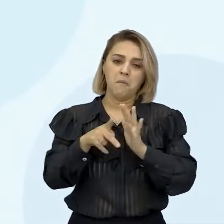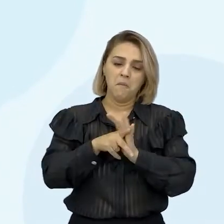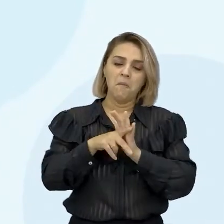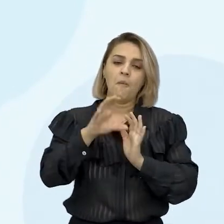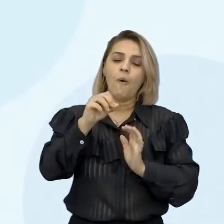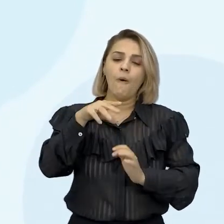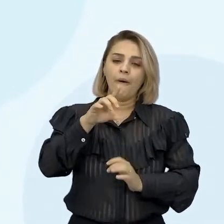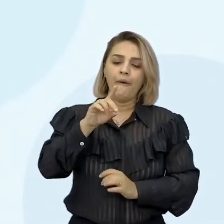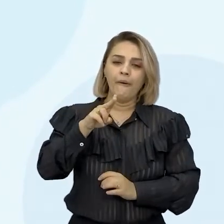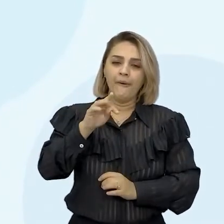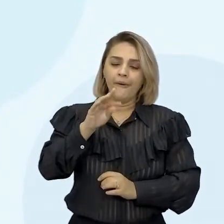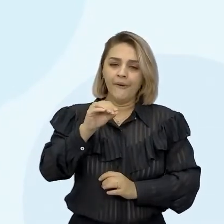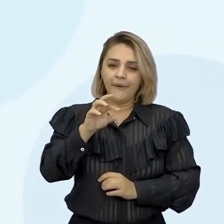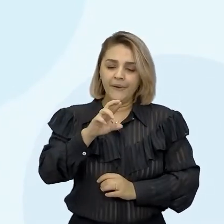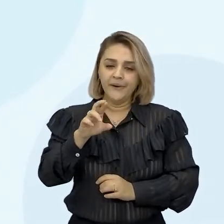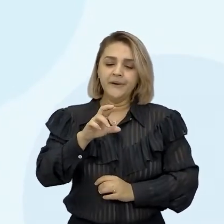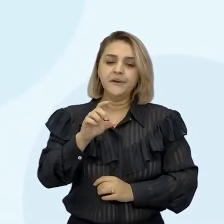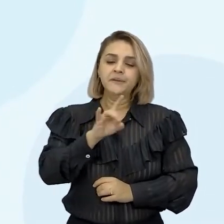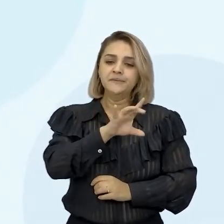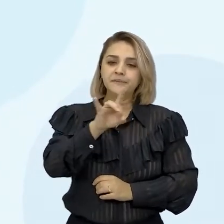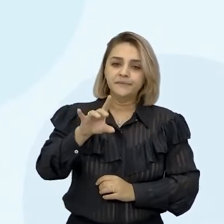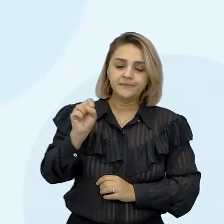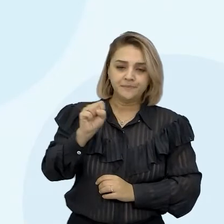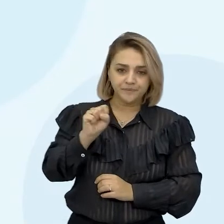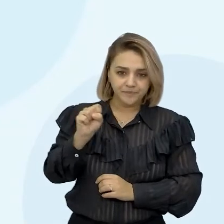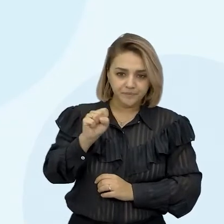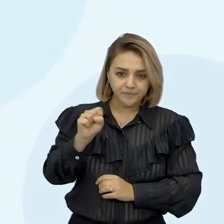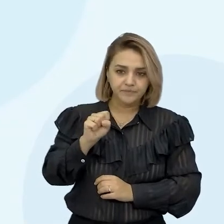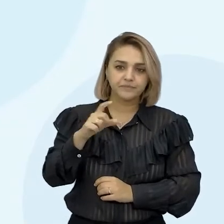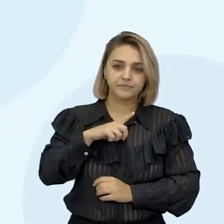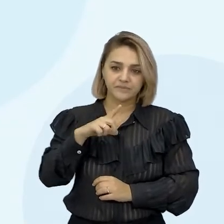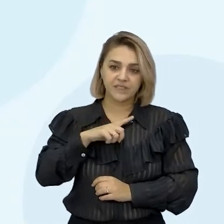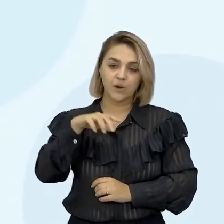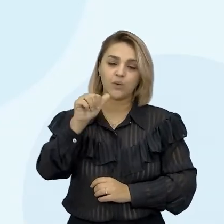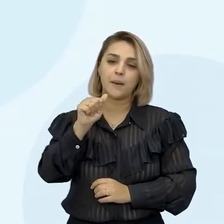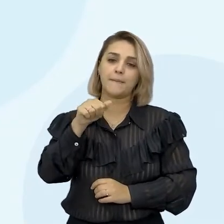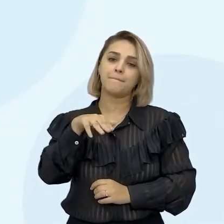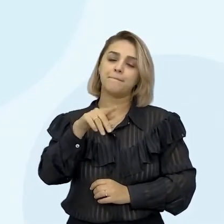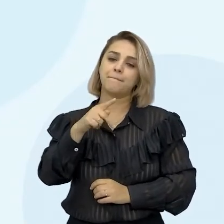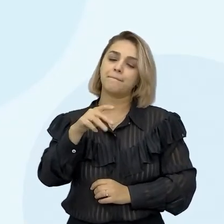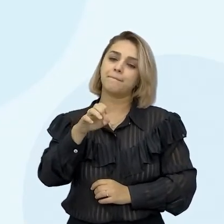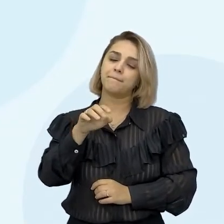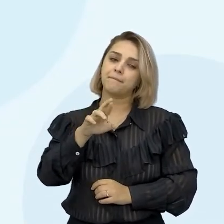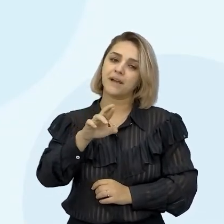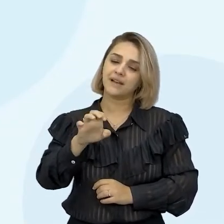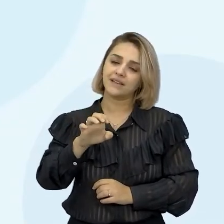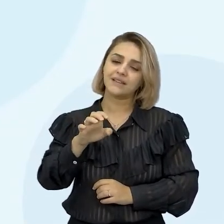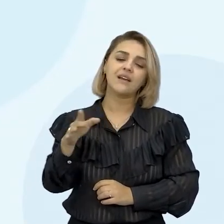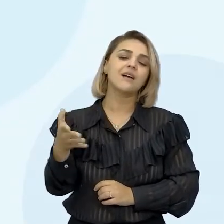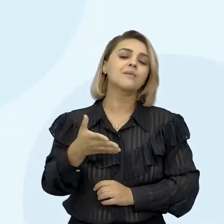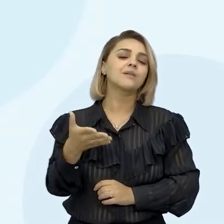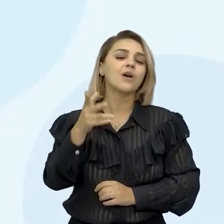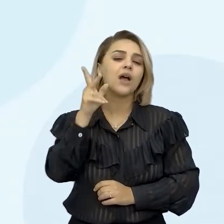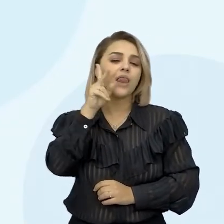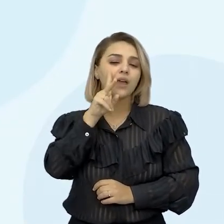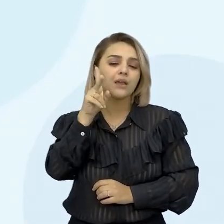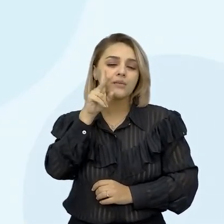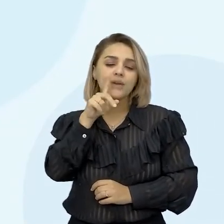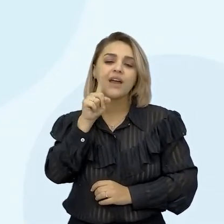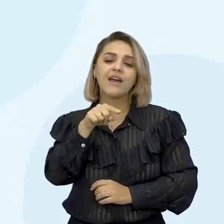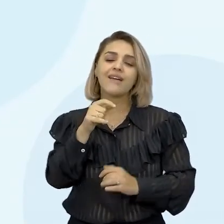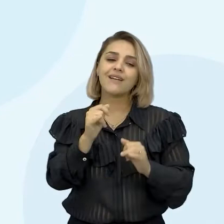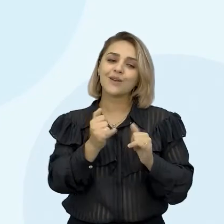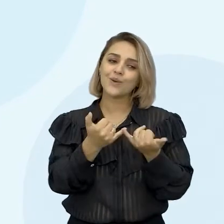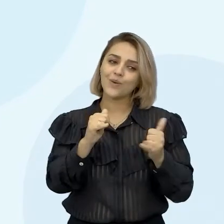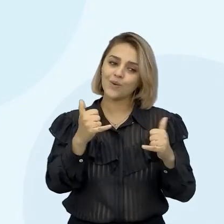por segundo aí então essa unidade vai ser manter a professora já agora já lembrei esse Ampere é de